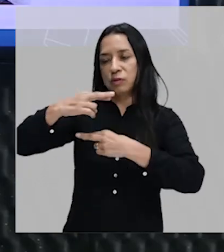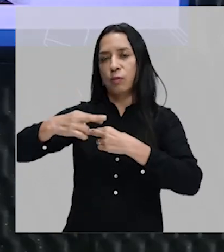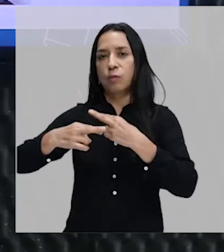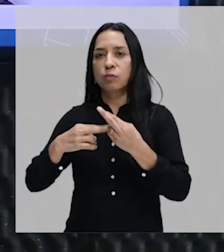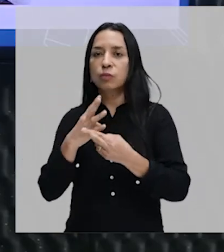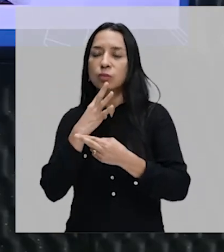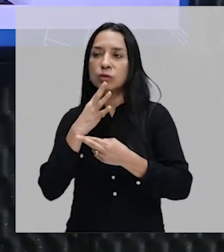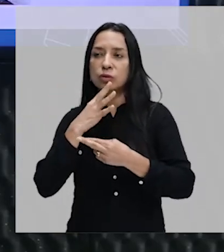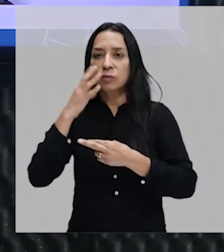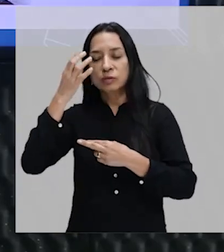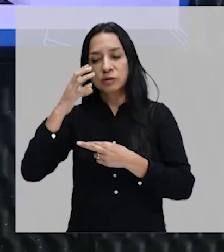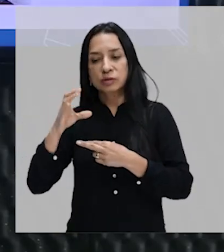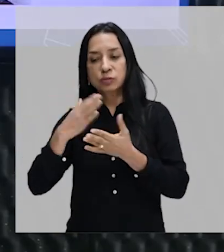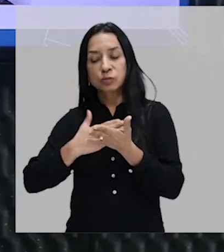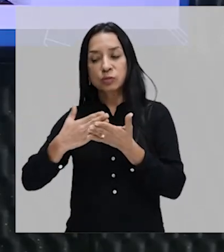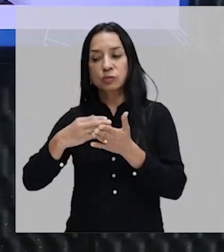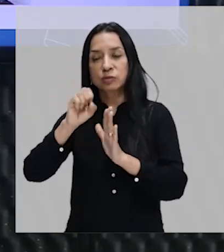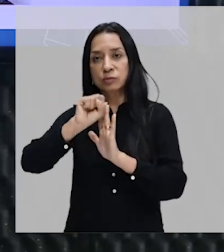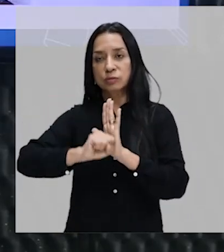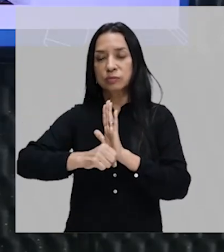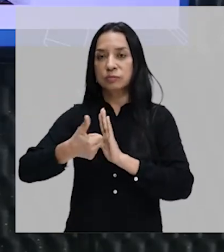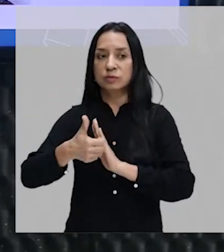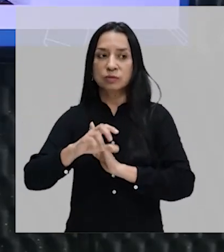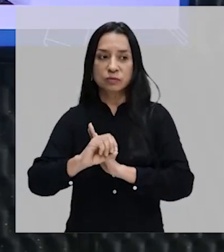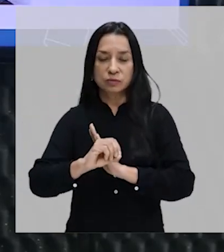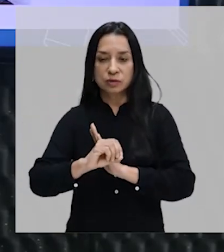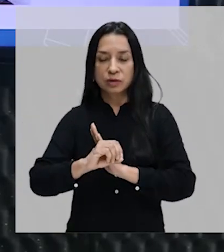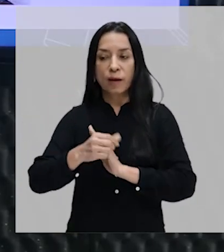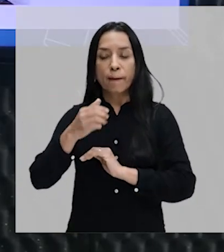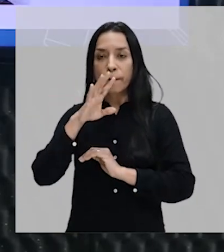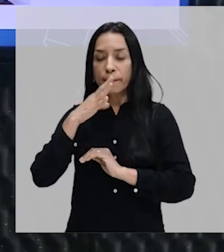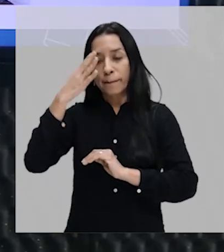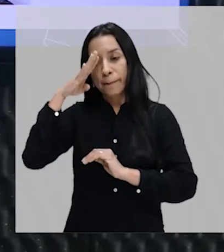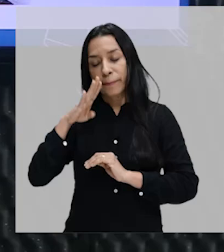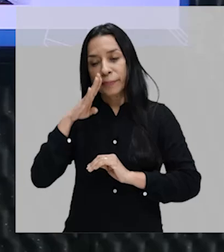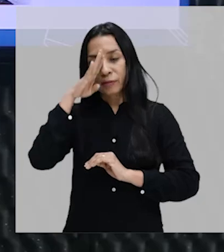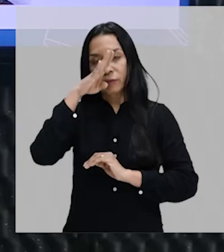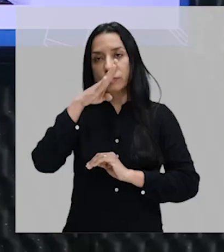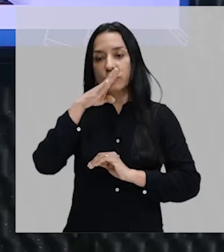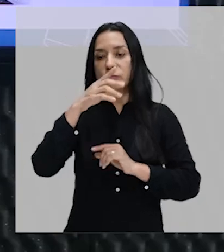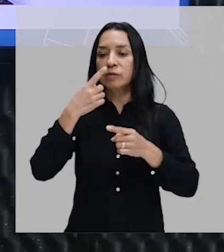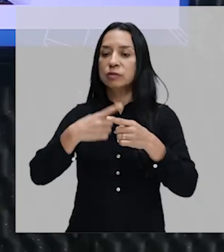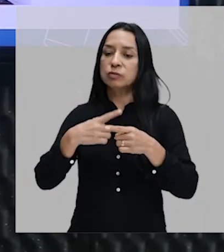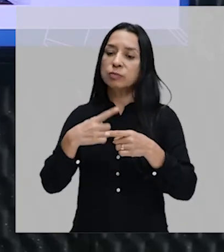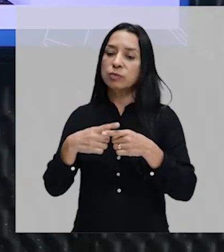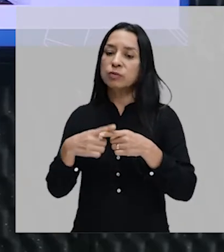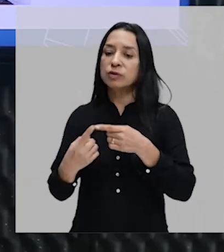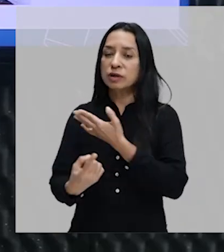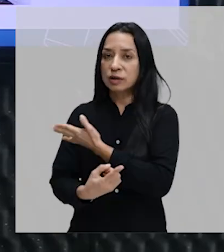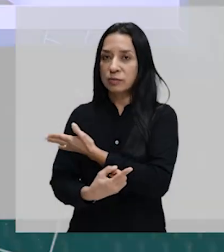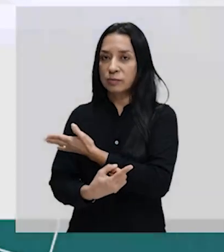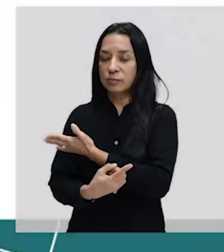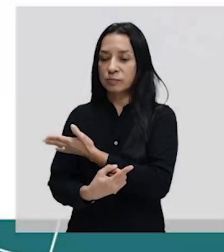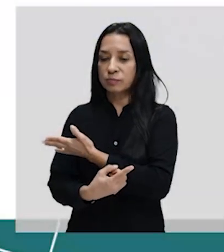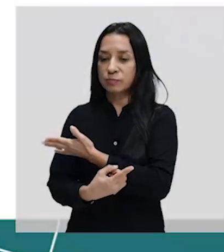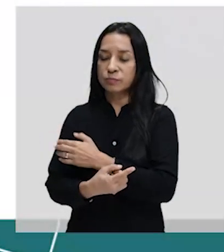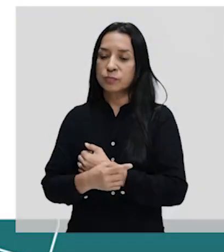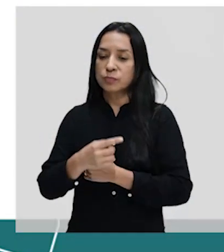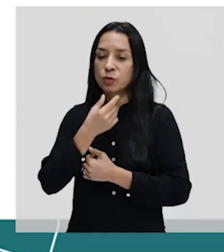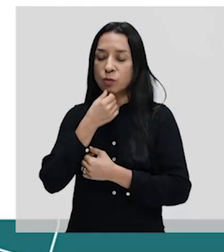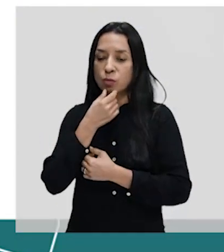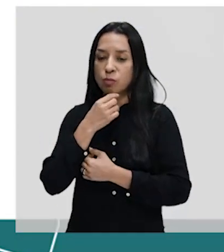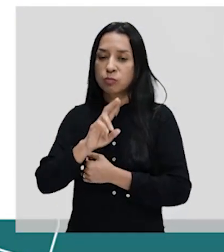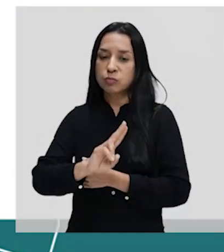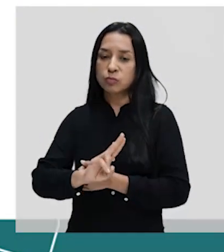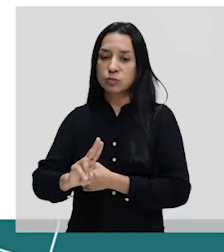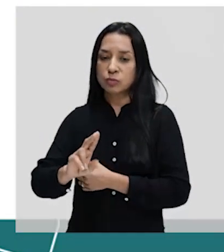XX. E esses conhecimentos eles foram principalmente devido a esse monge austríaco aqui